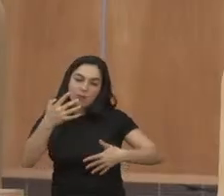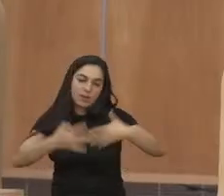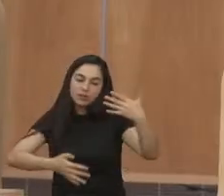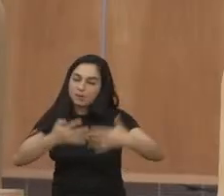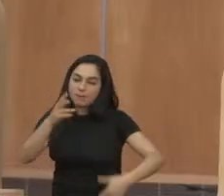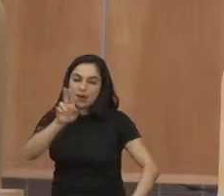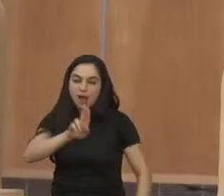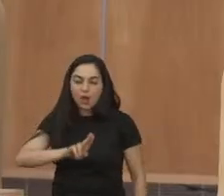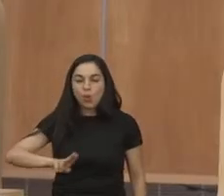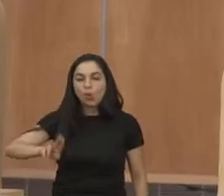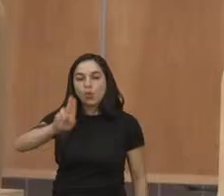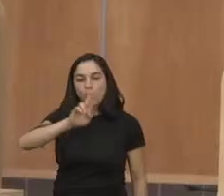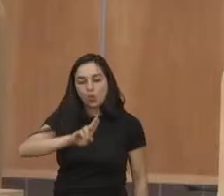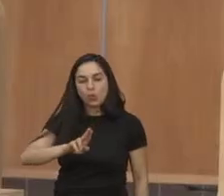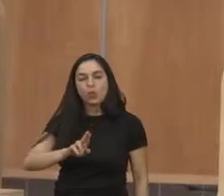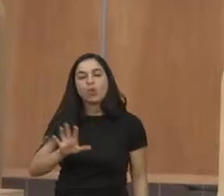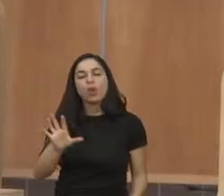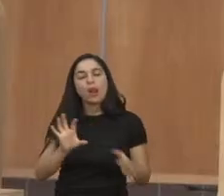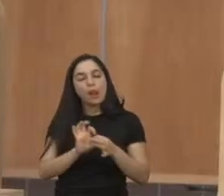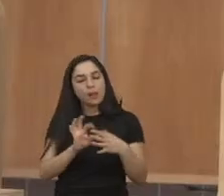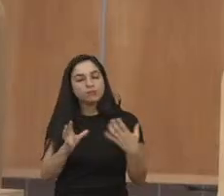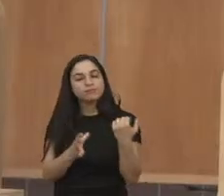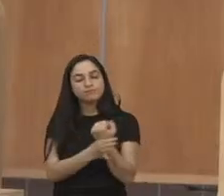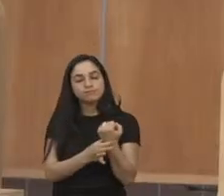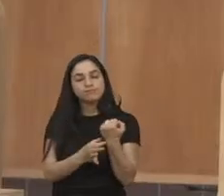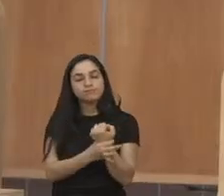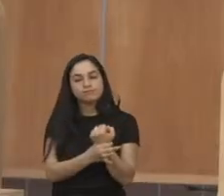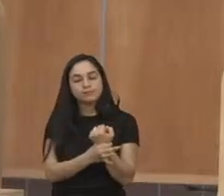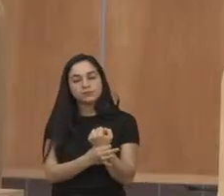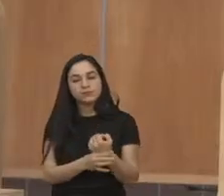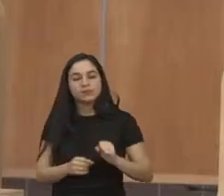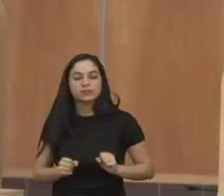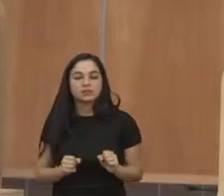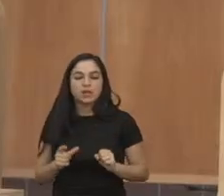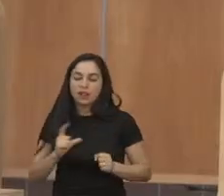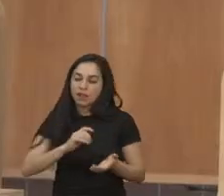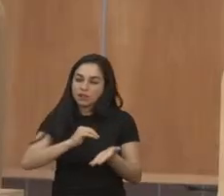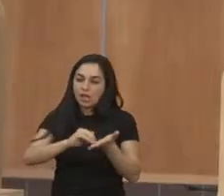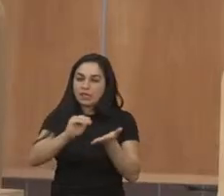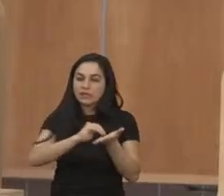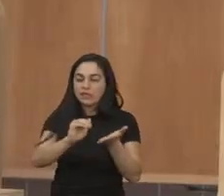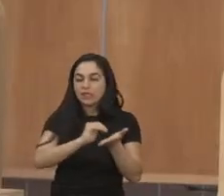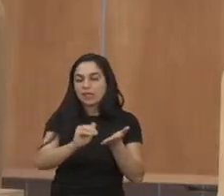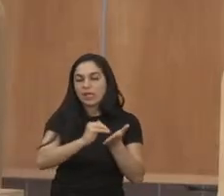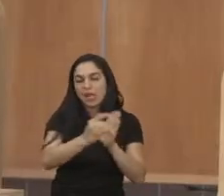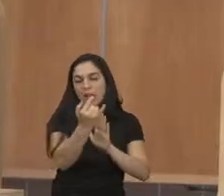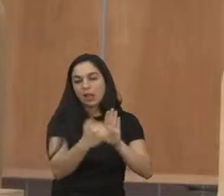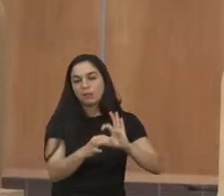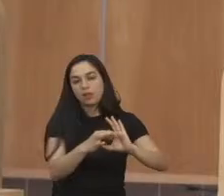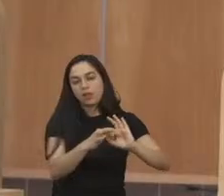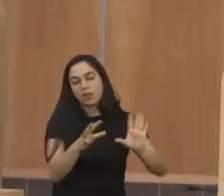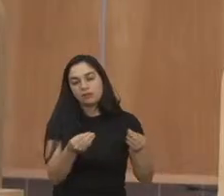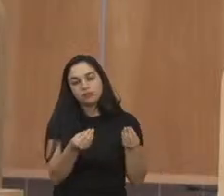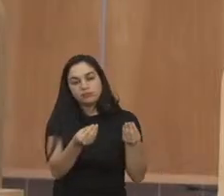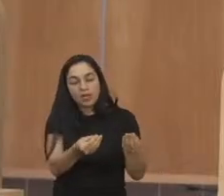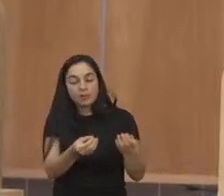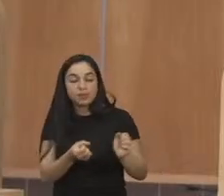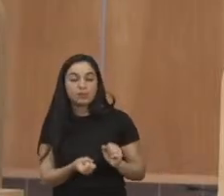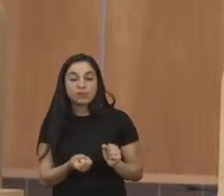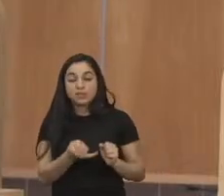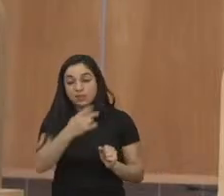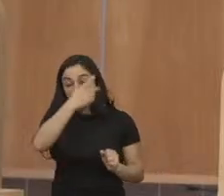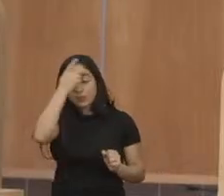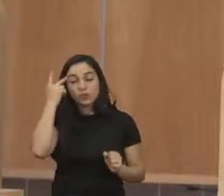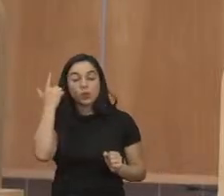uso e haja prévia anuência das secretarias competentes. Então, frisar aqui mais uma vez, que para a pessoa conseguir o seu